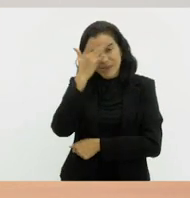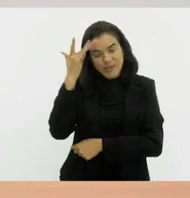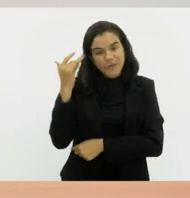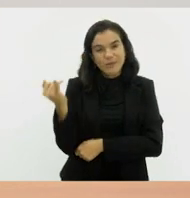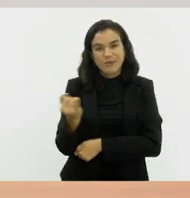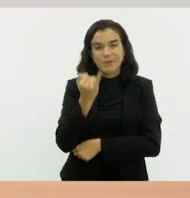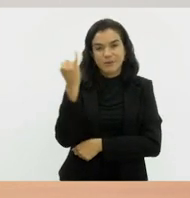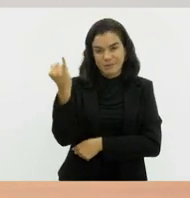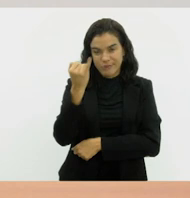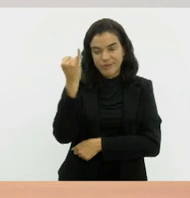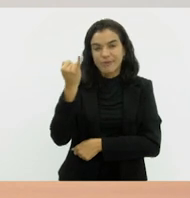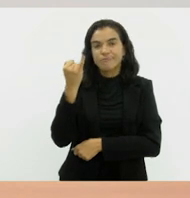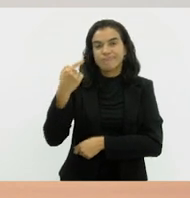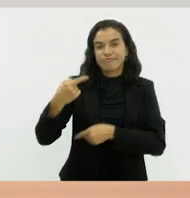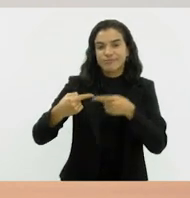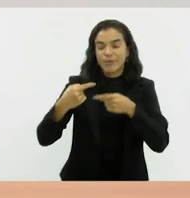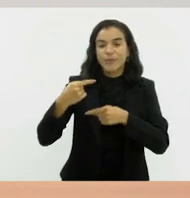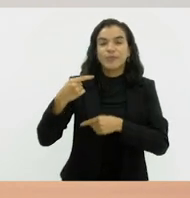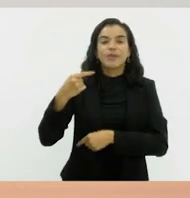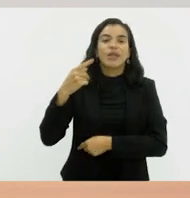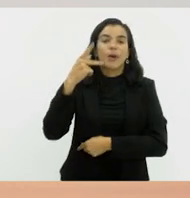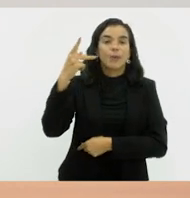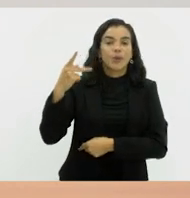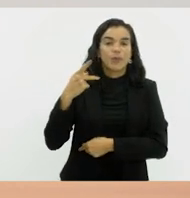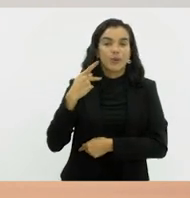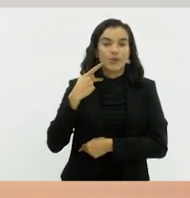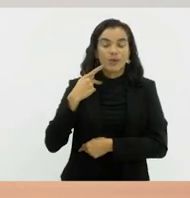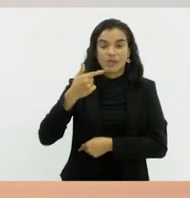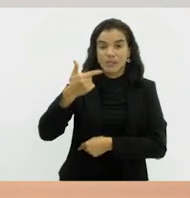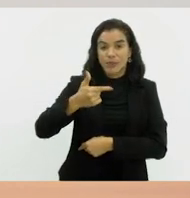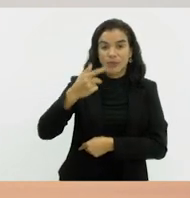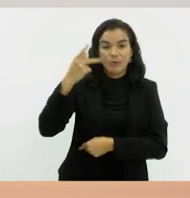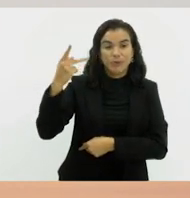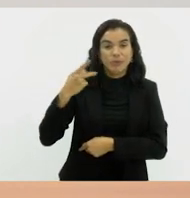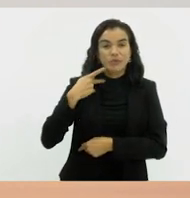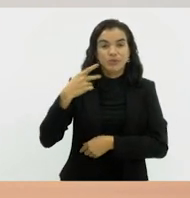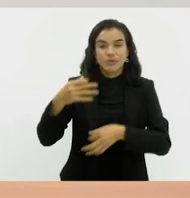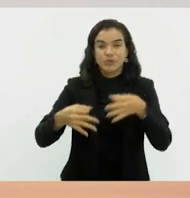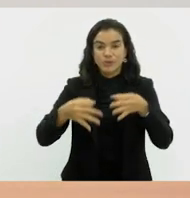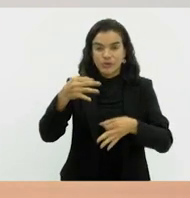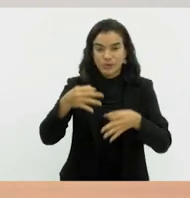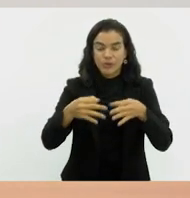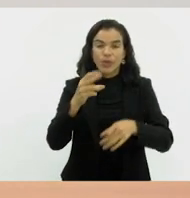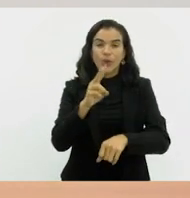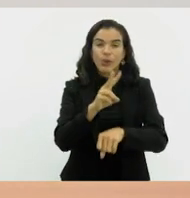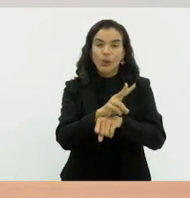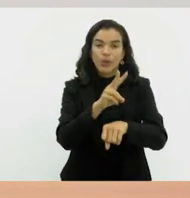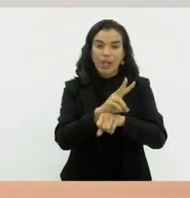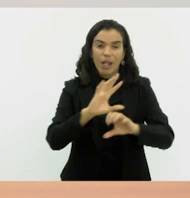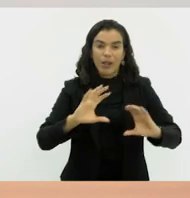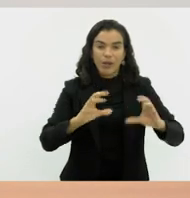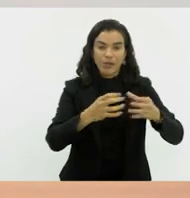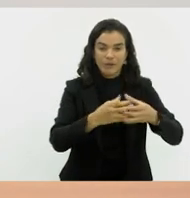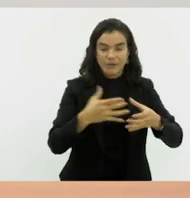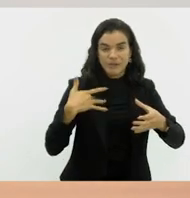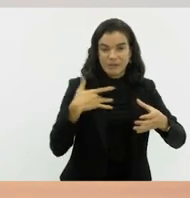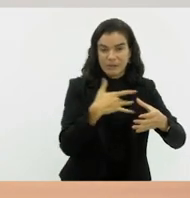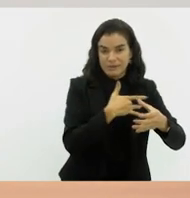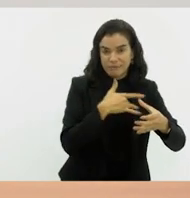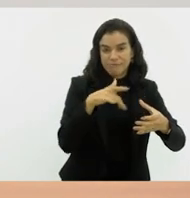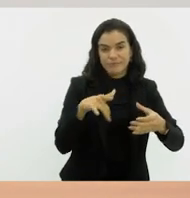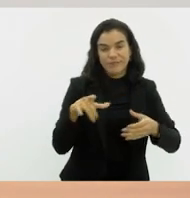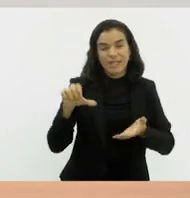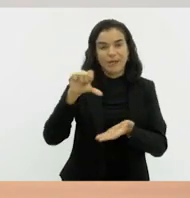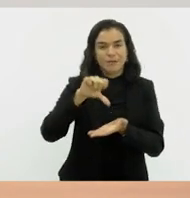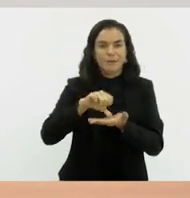na discussão desse tema, que é o promotor titular da 2ª Promotoria de Justiça de Tutela Coletiva da Saúde da capital.